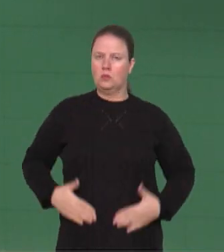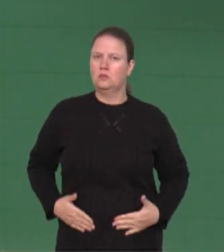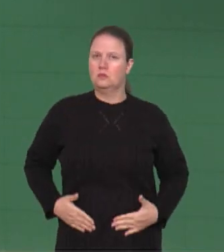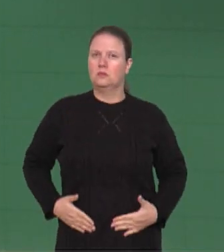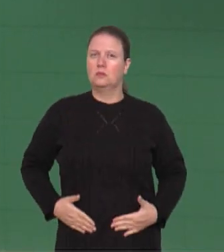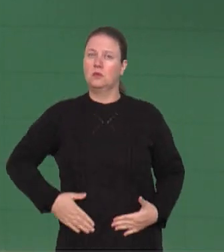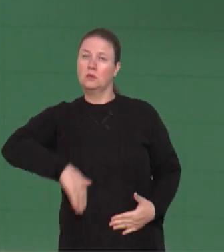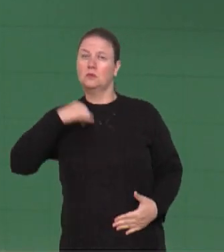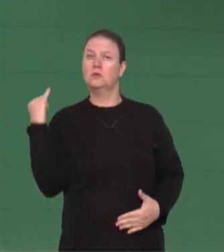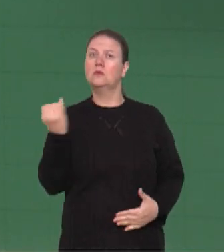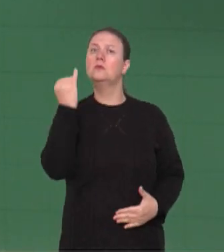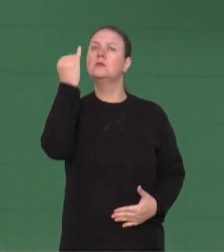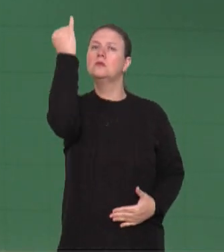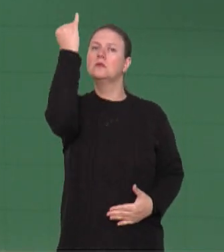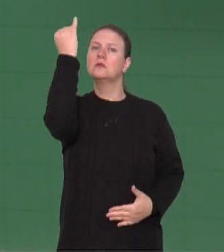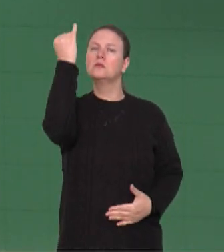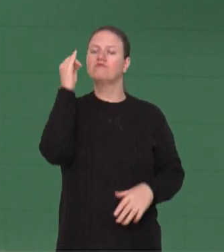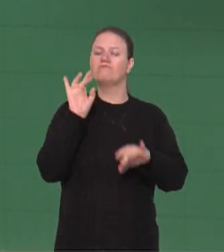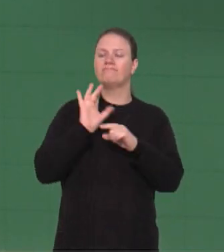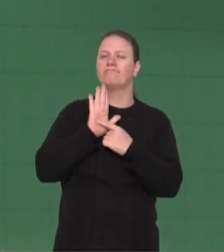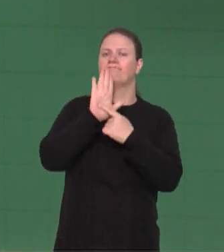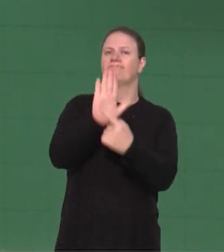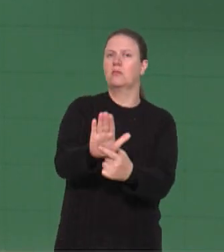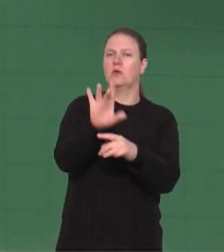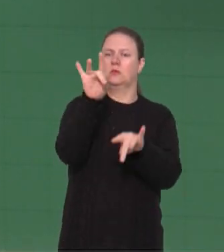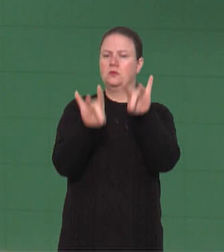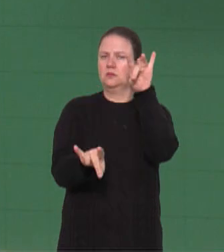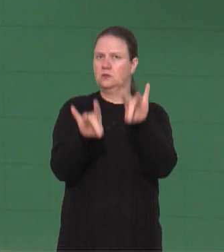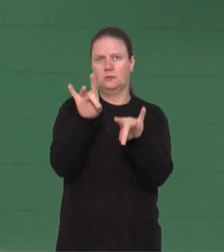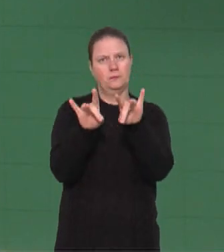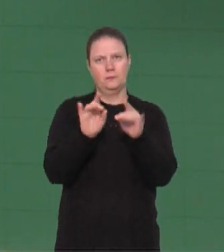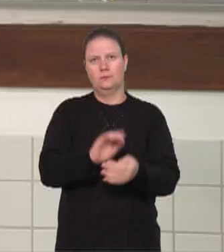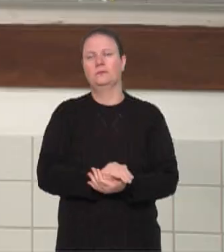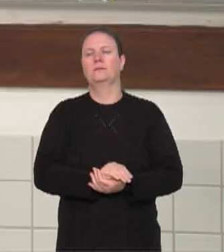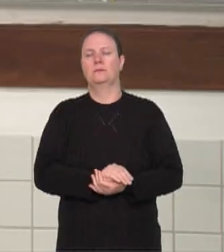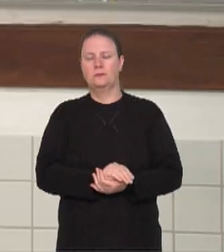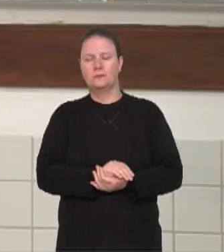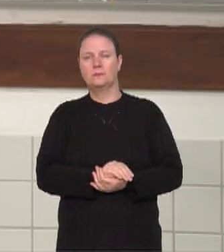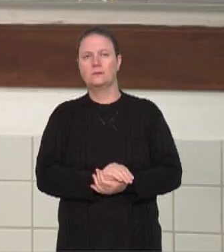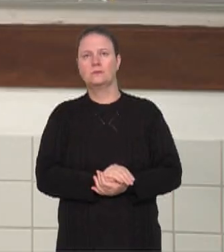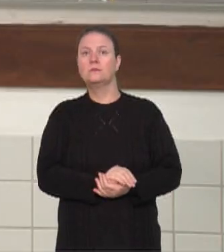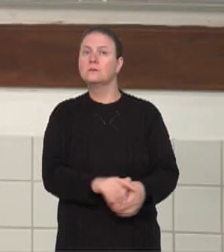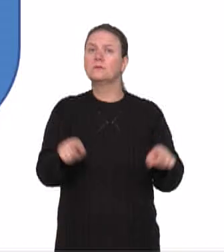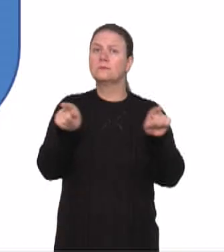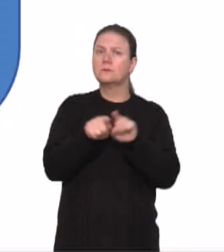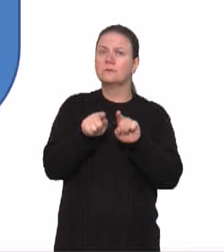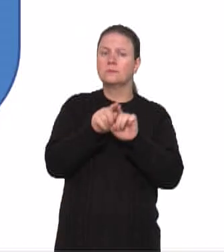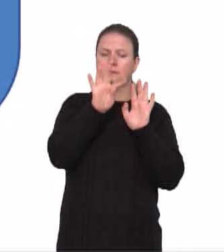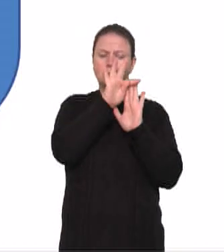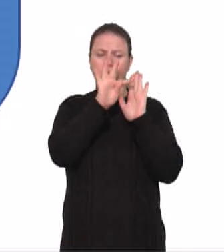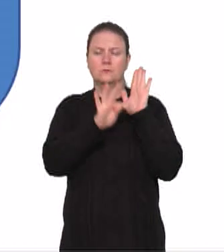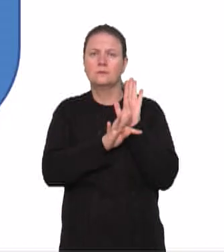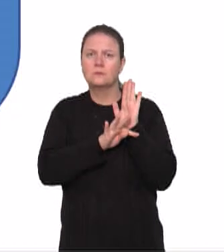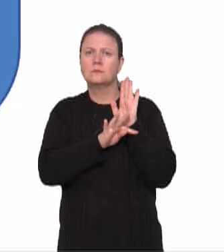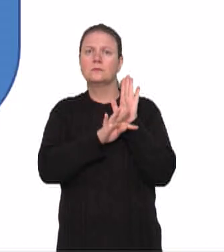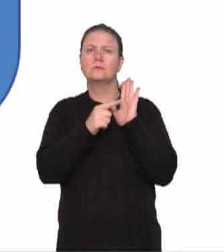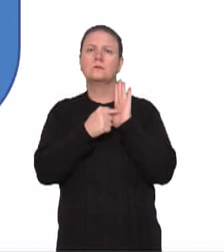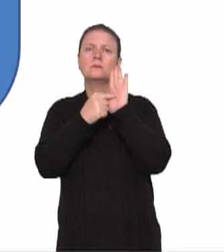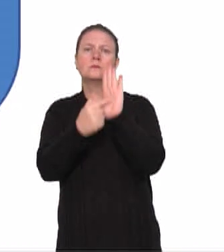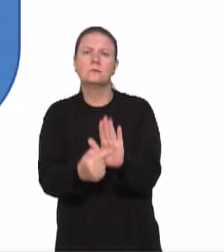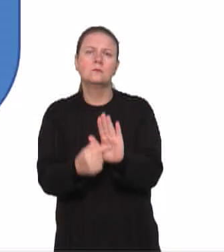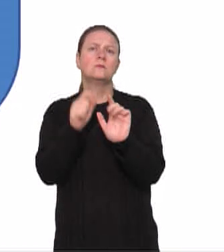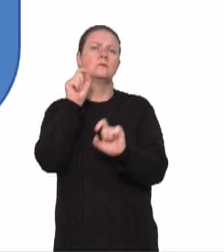bastante marcante nas encenações para dramaturgia, certo? Também o texto dramático apresenta